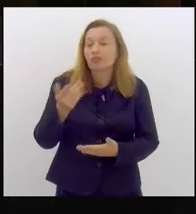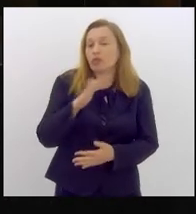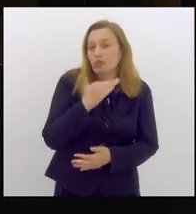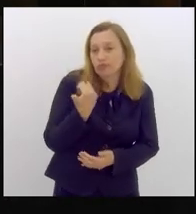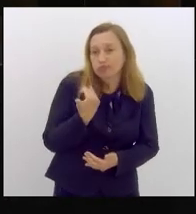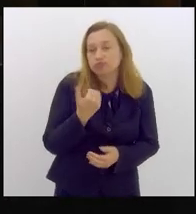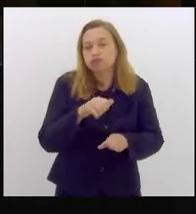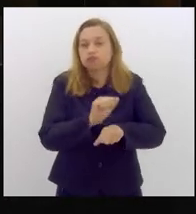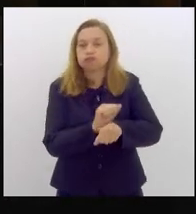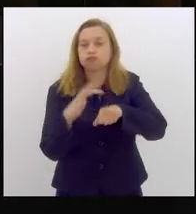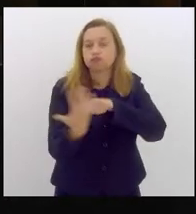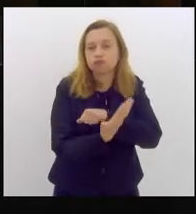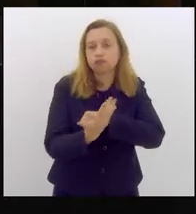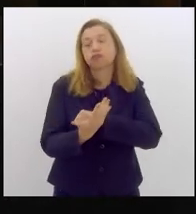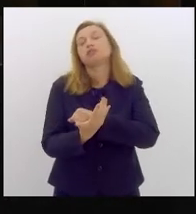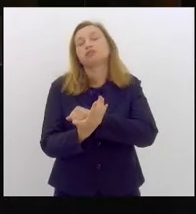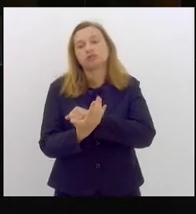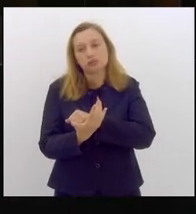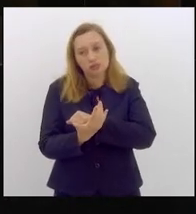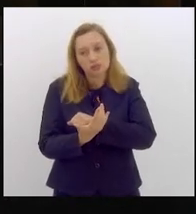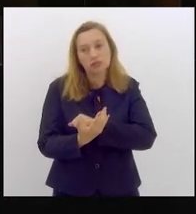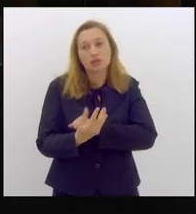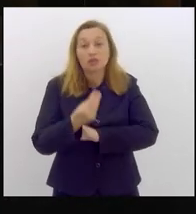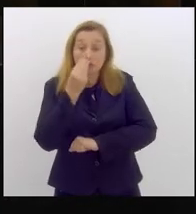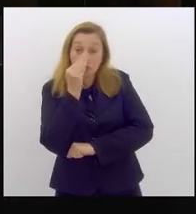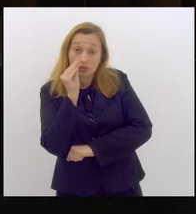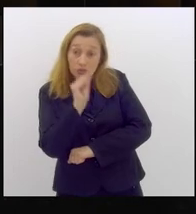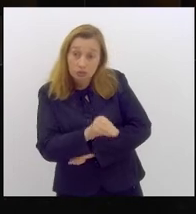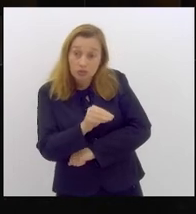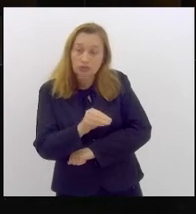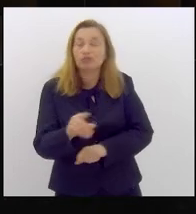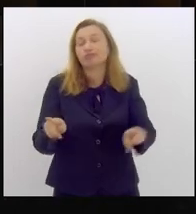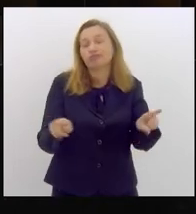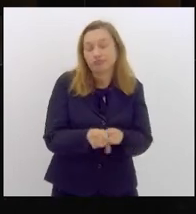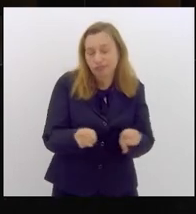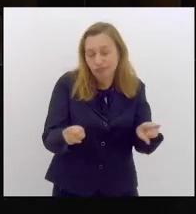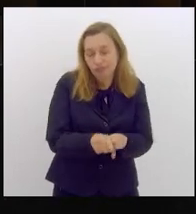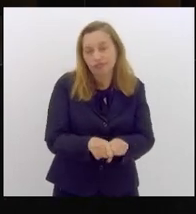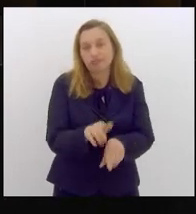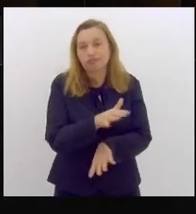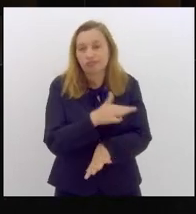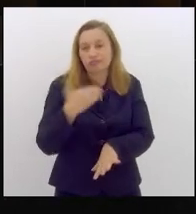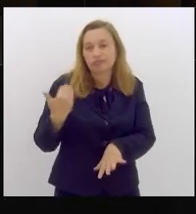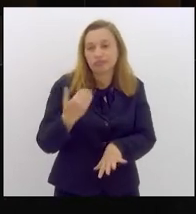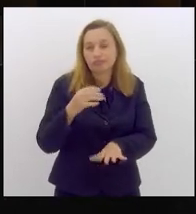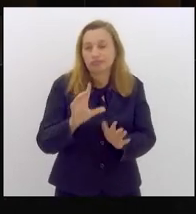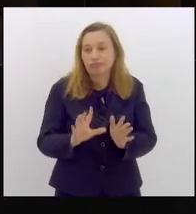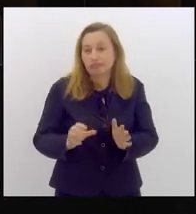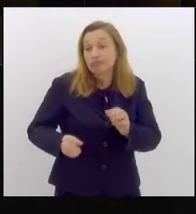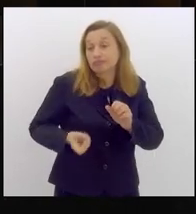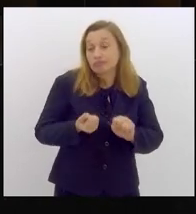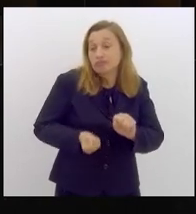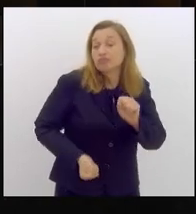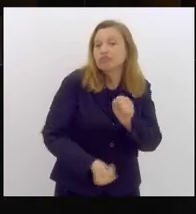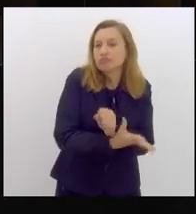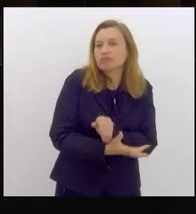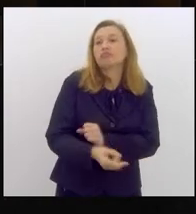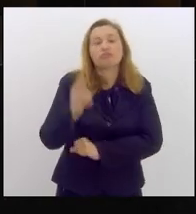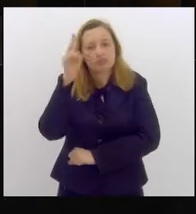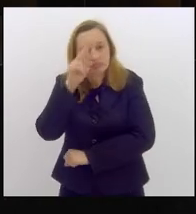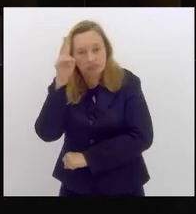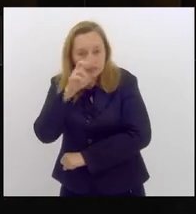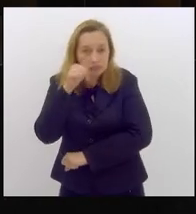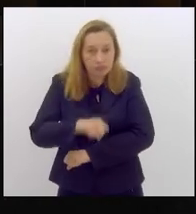mortas pela Covid-19, pelo negacionismo, mas também foram mortas pela corrupção. Precisamos lembrar que